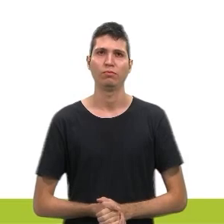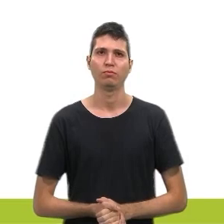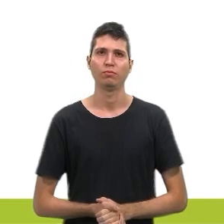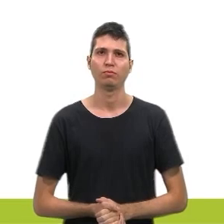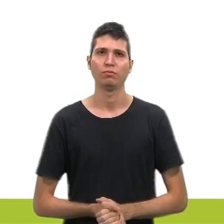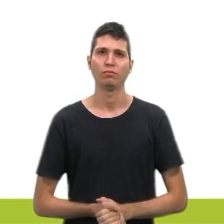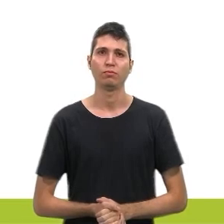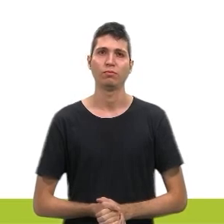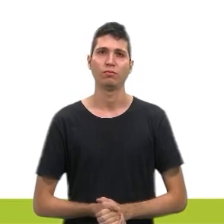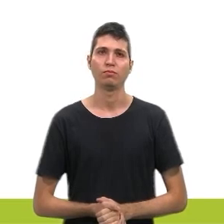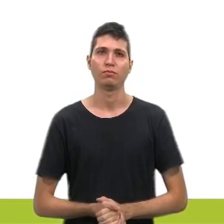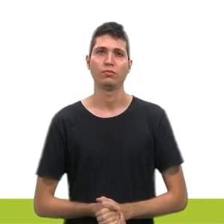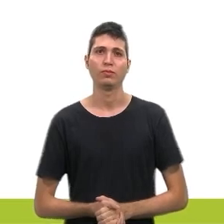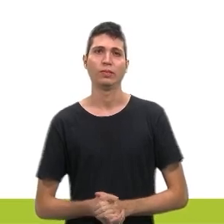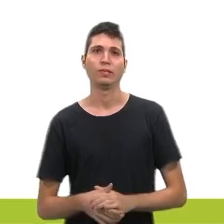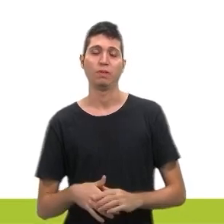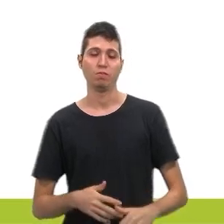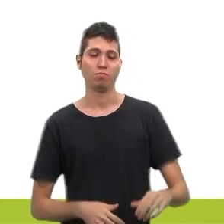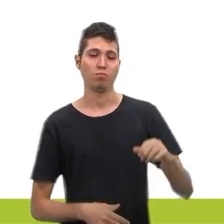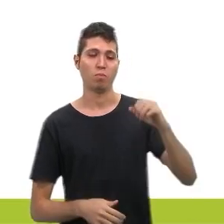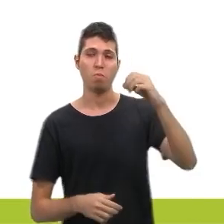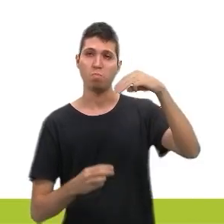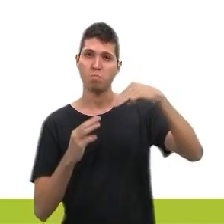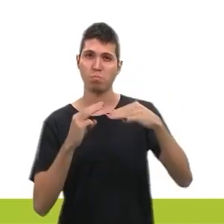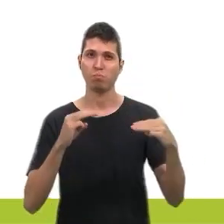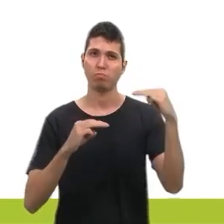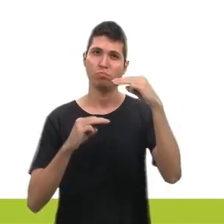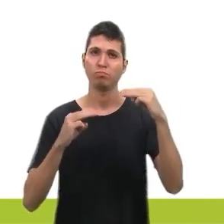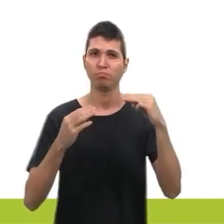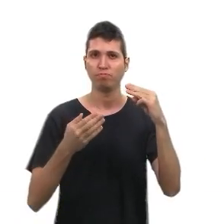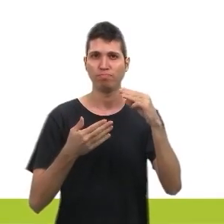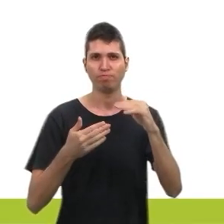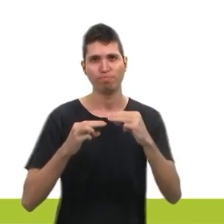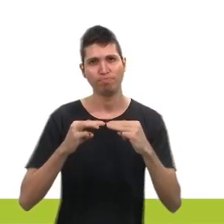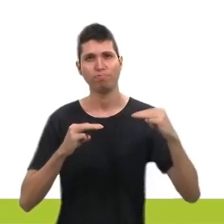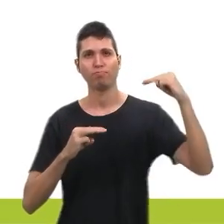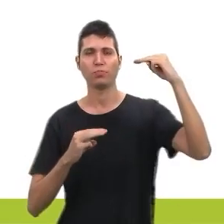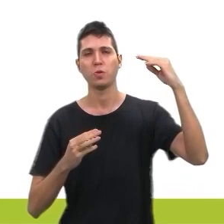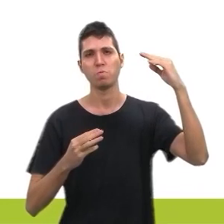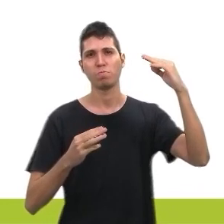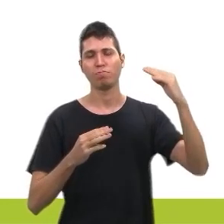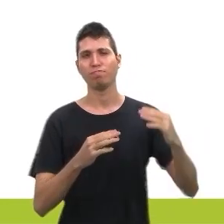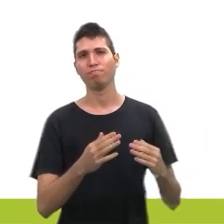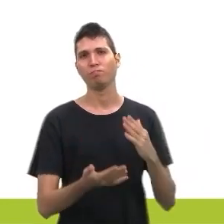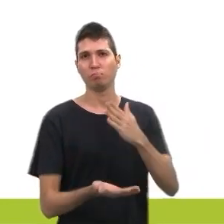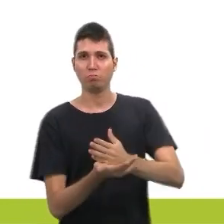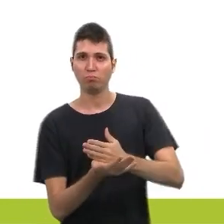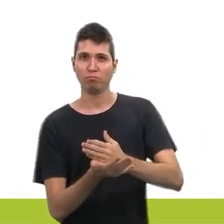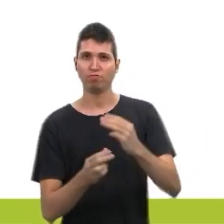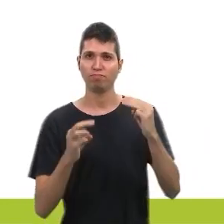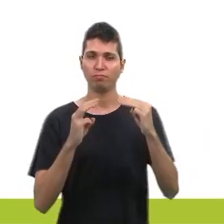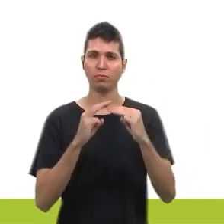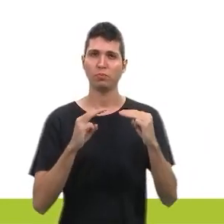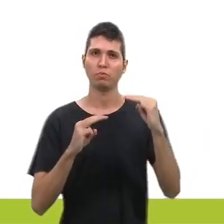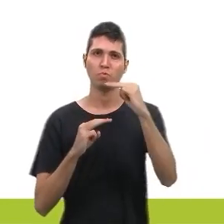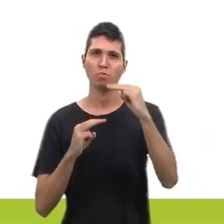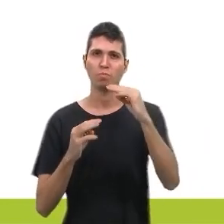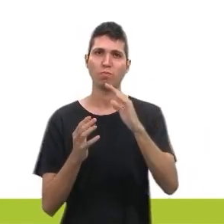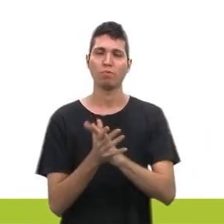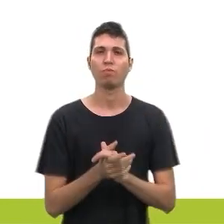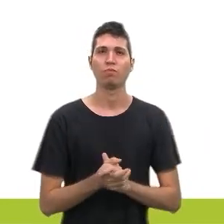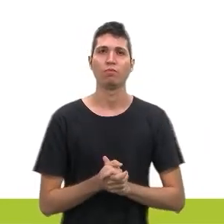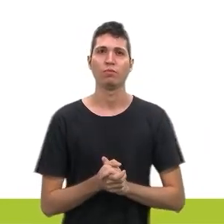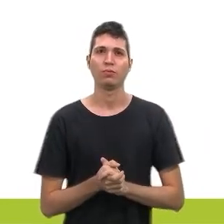Nós temos aqui as habilidades sendo trabalhadas em moda, média e mediana. São as três Marias, né? E a gente tem aqui a primeira relação de